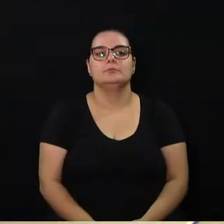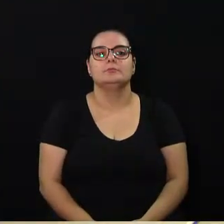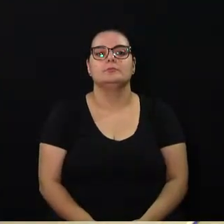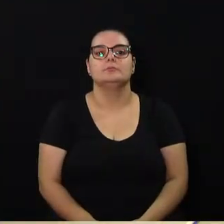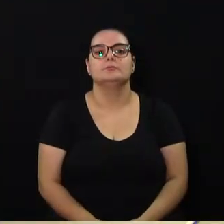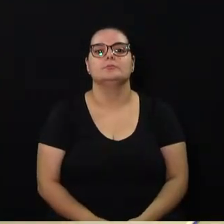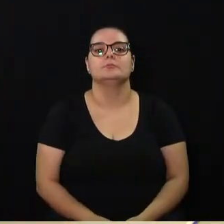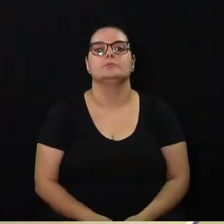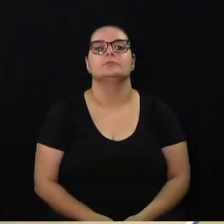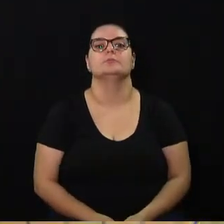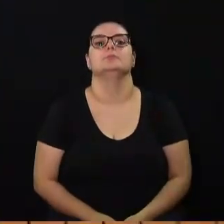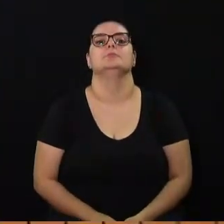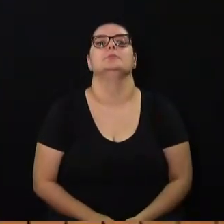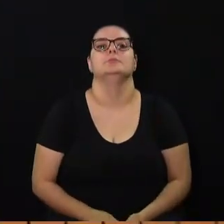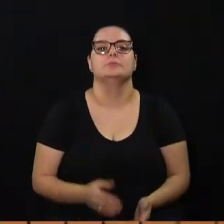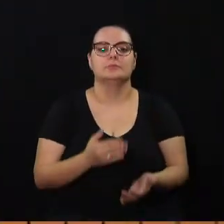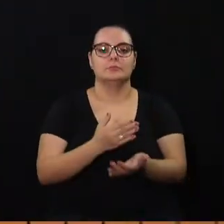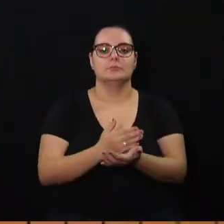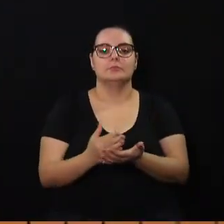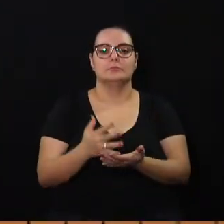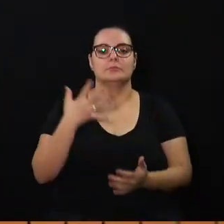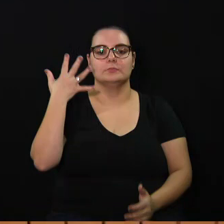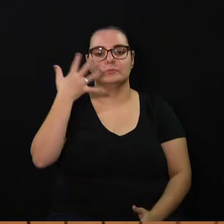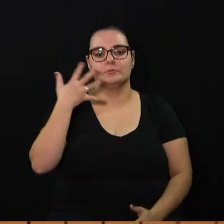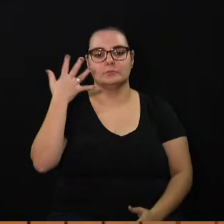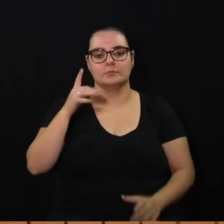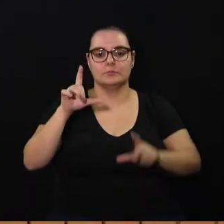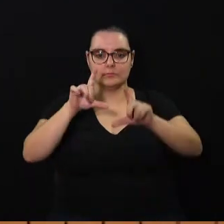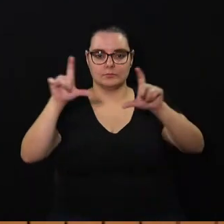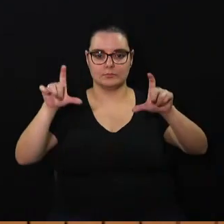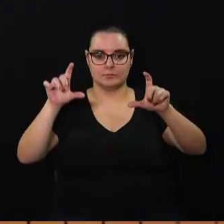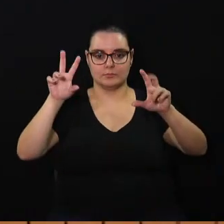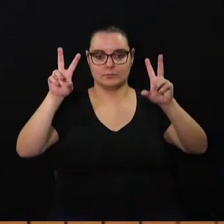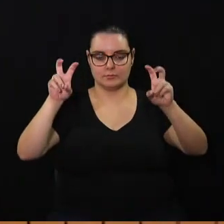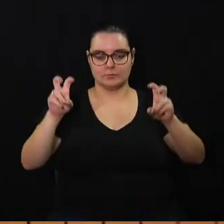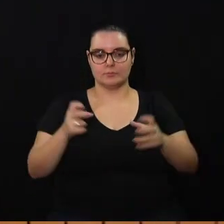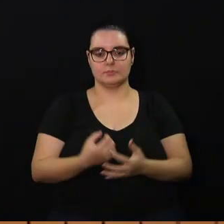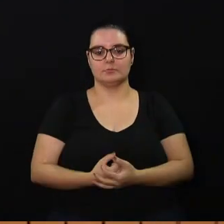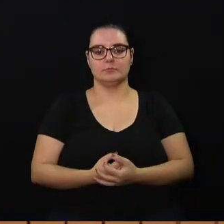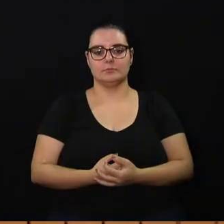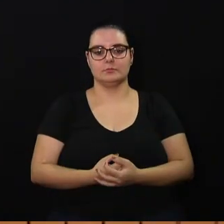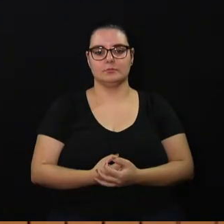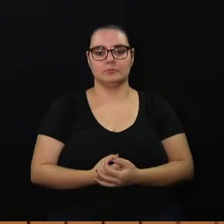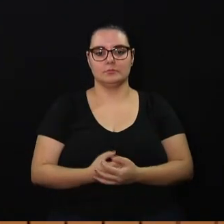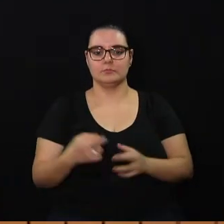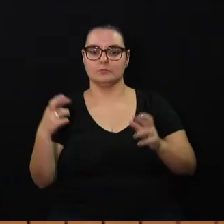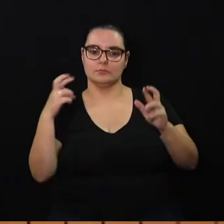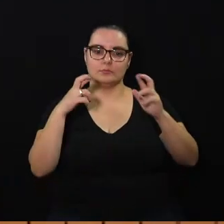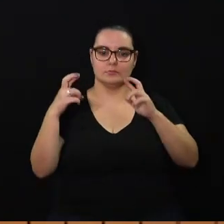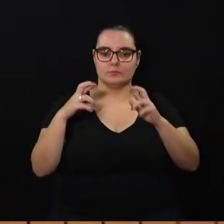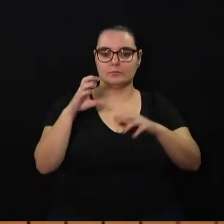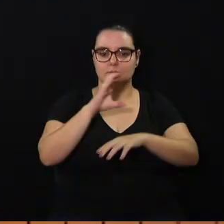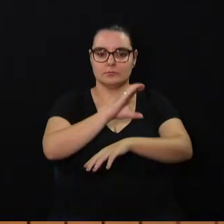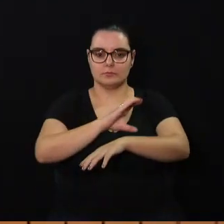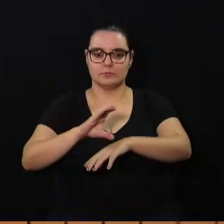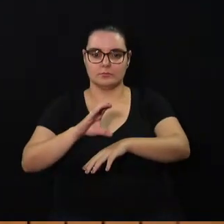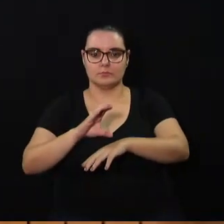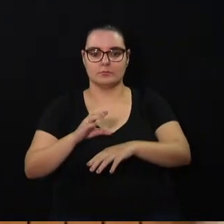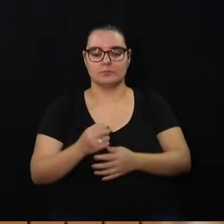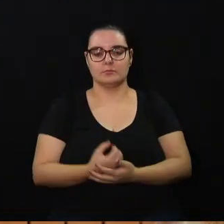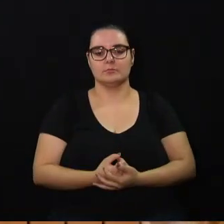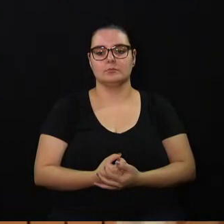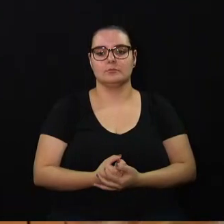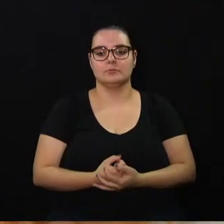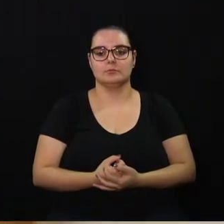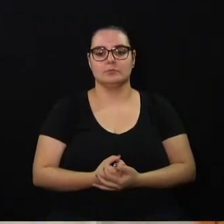daremos início agora ao segundo o painel desta noite com o tema análise do comportamento aplicado o transtorno do